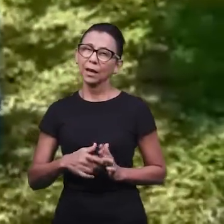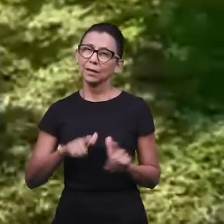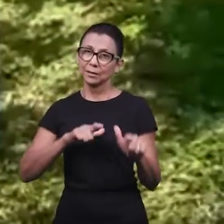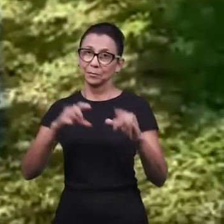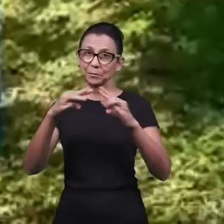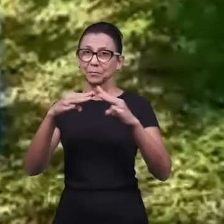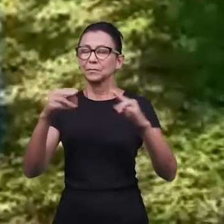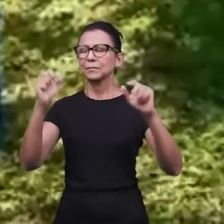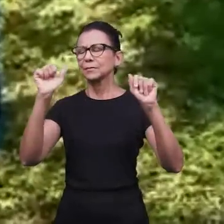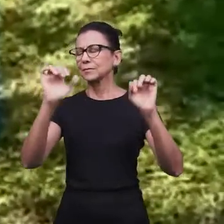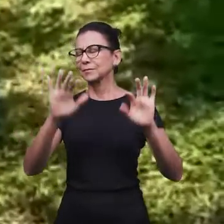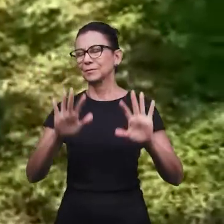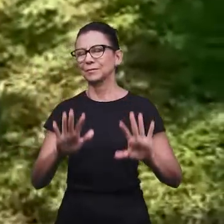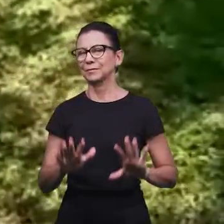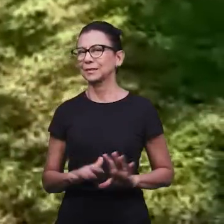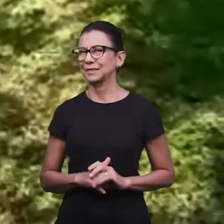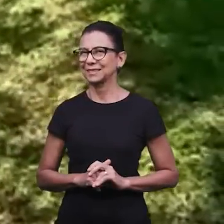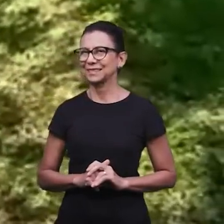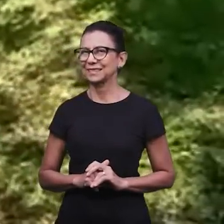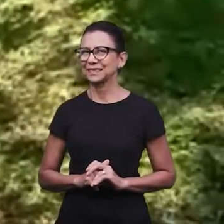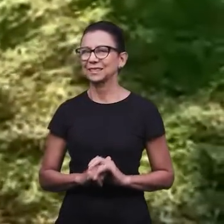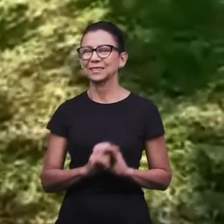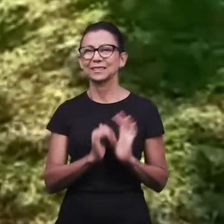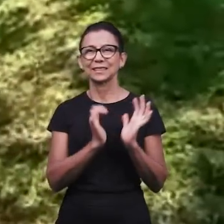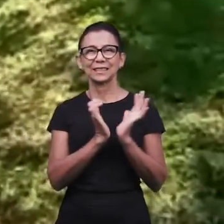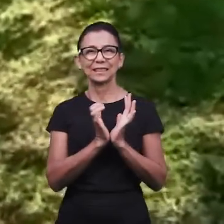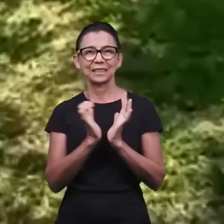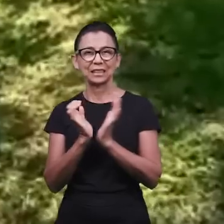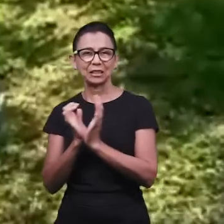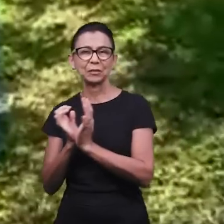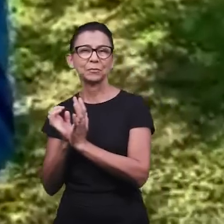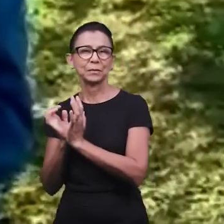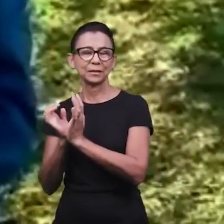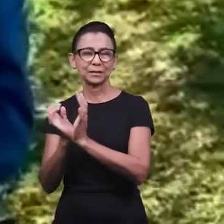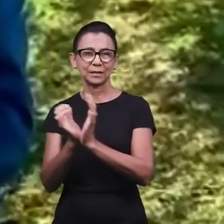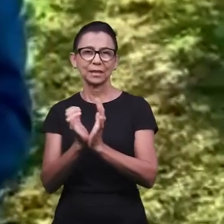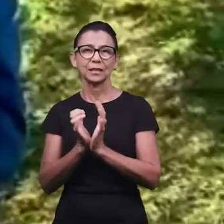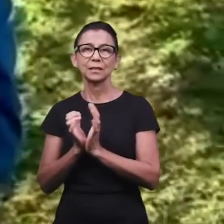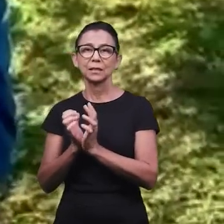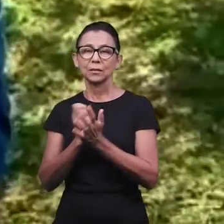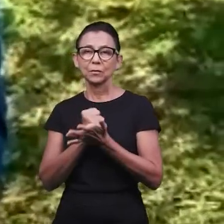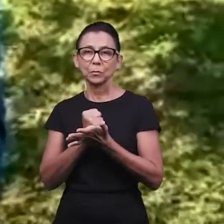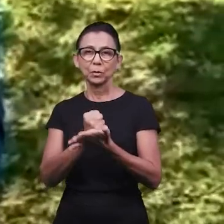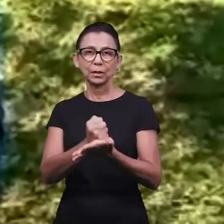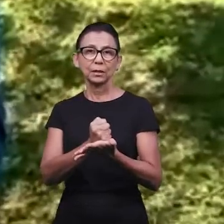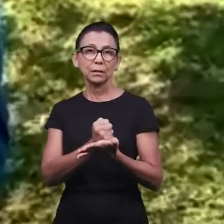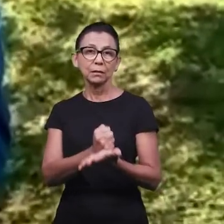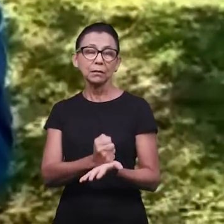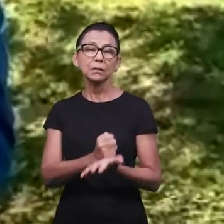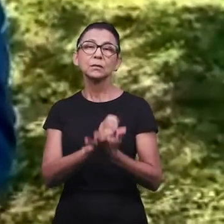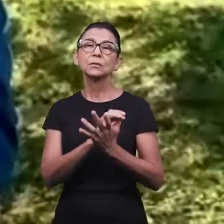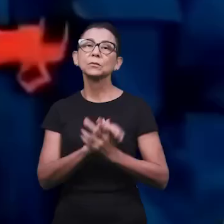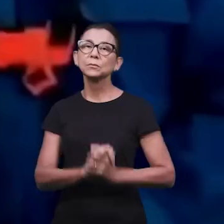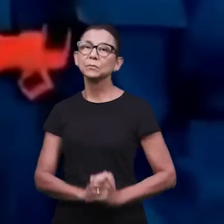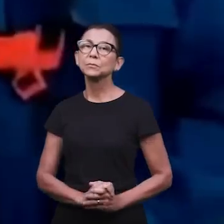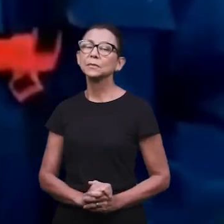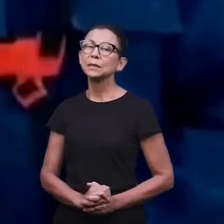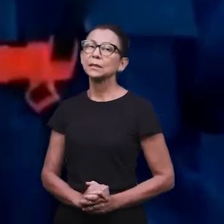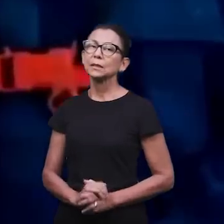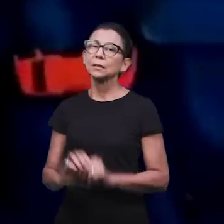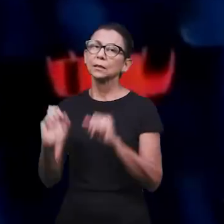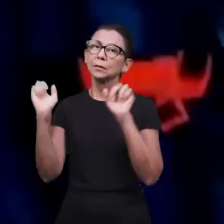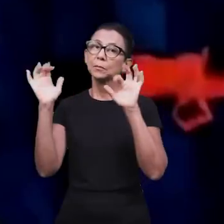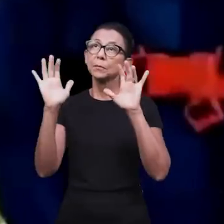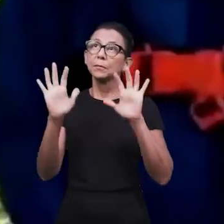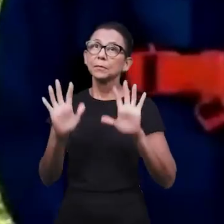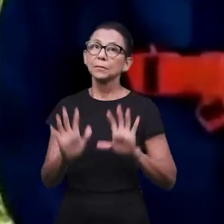Manaim, na nossa equipe, no caso da roçadeira, mas muitas outras equipes também estão trabalhando aqui. É sempre uma grande bênção. A gente pode